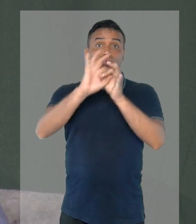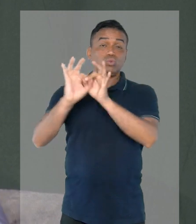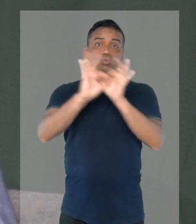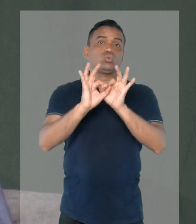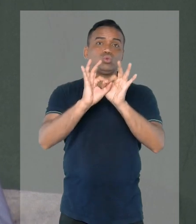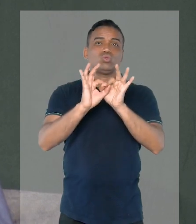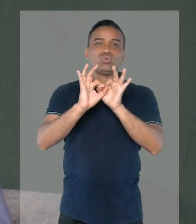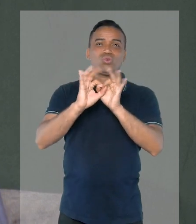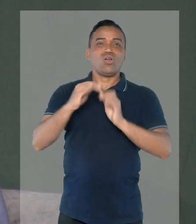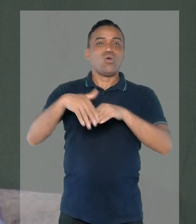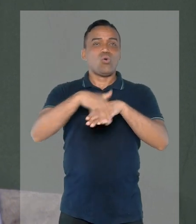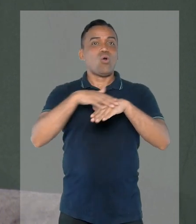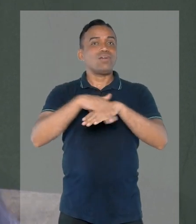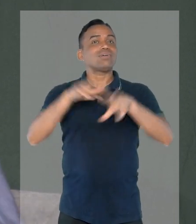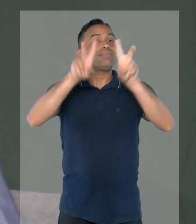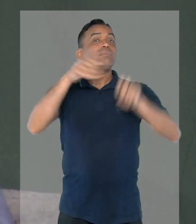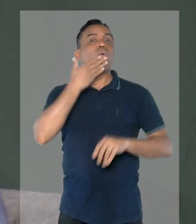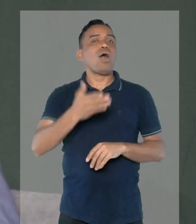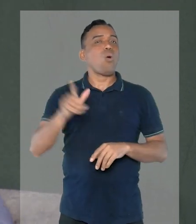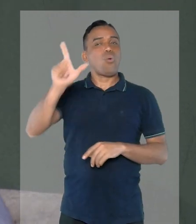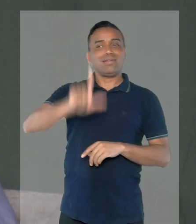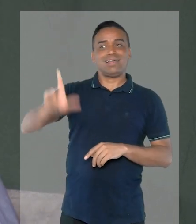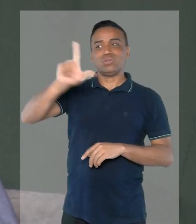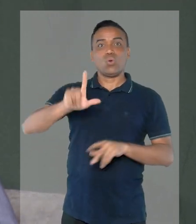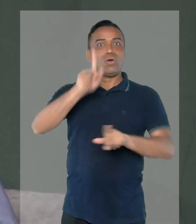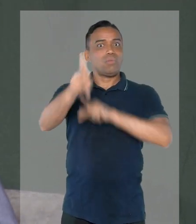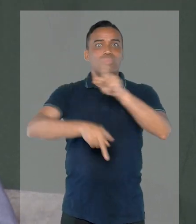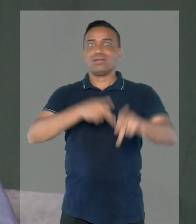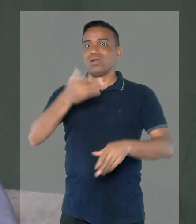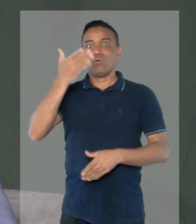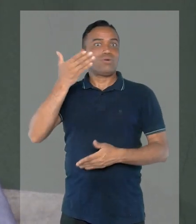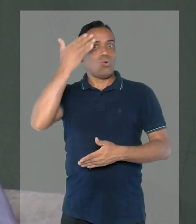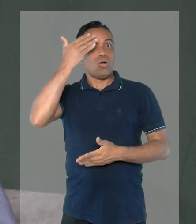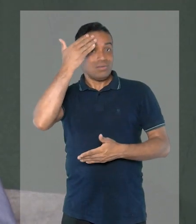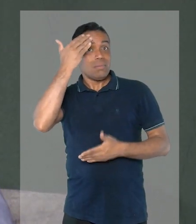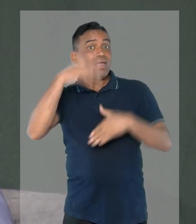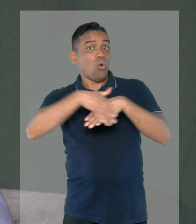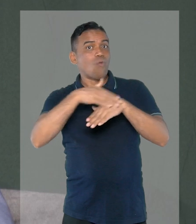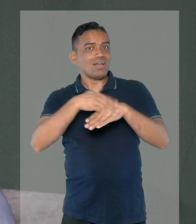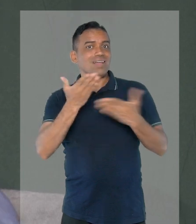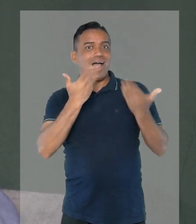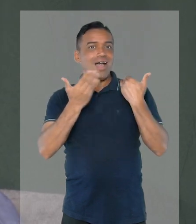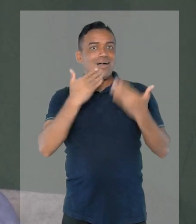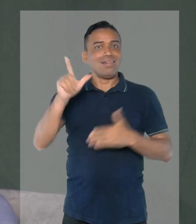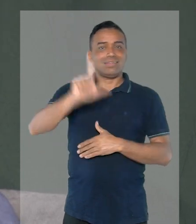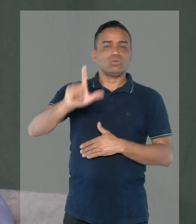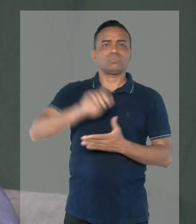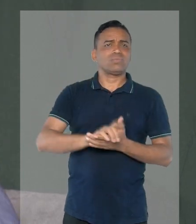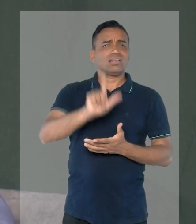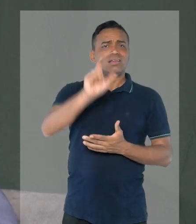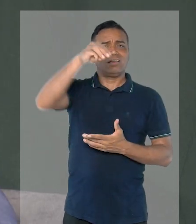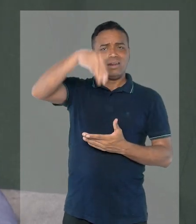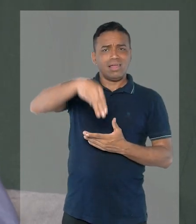conversa sobre literatura, né? A população conversar sobre literatura, isso é fundamental, né? O Leminski, eu não saberia dizer em quem